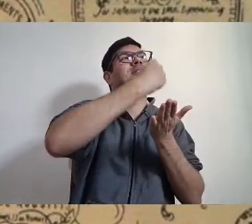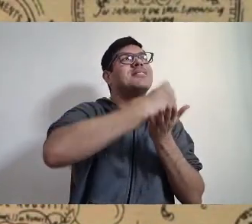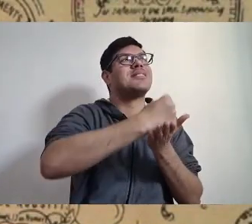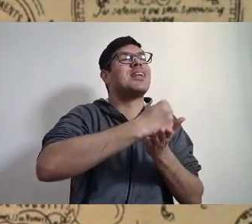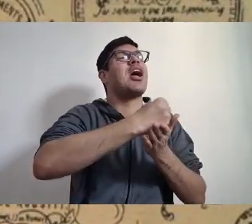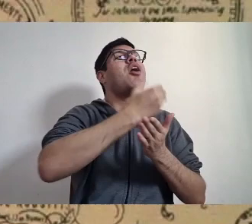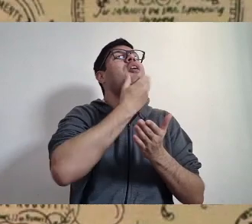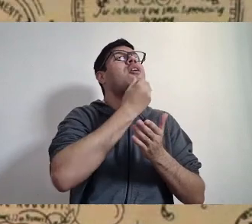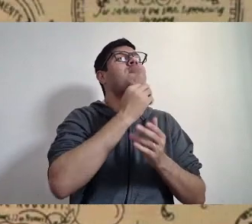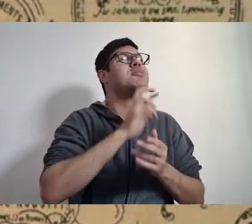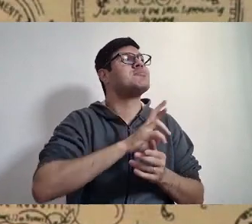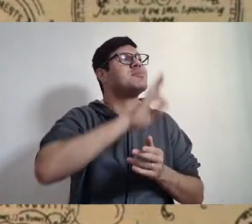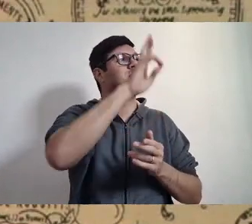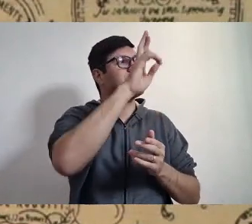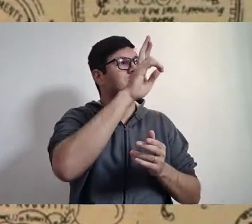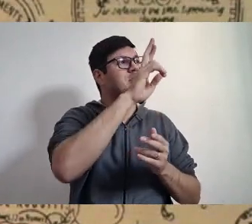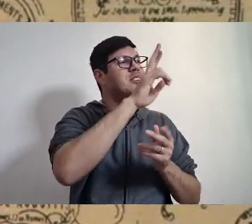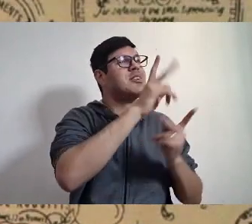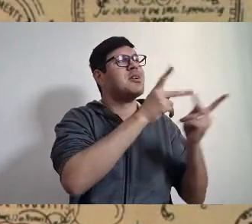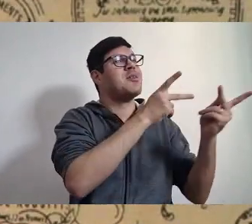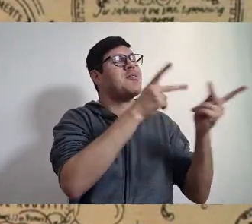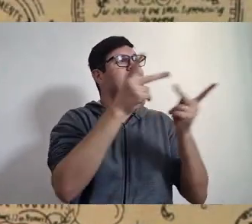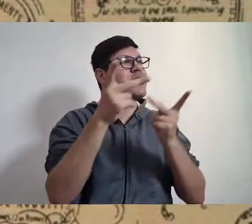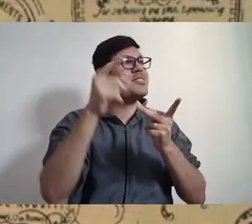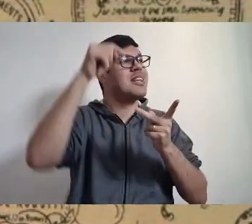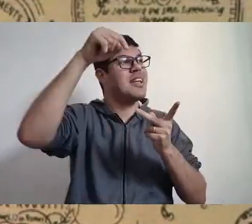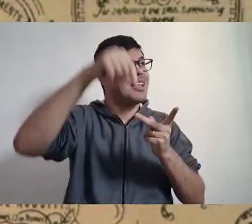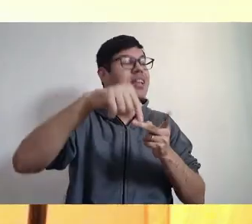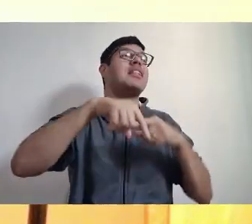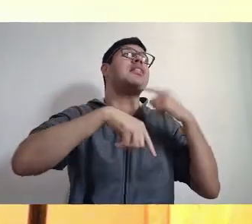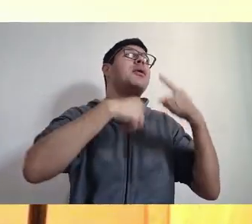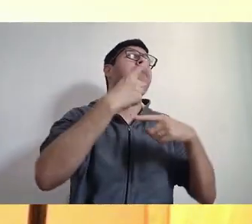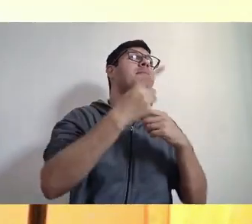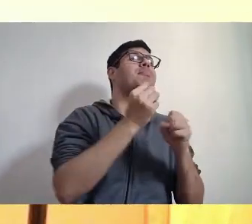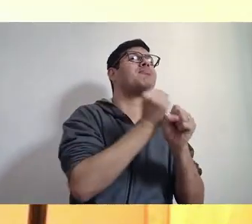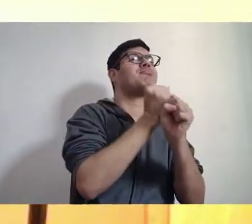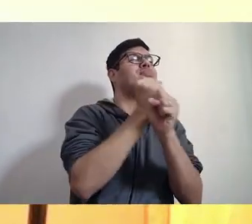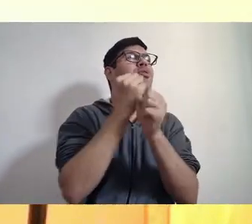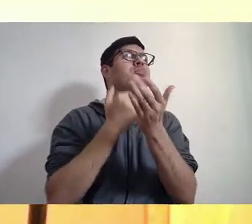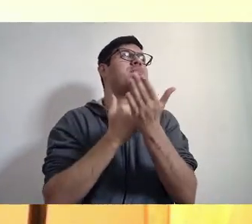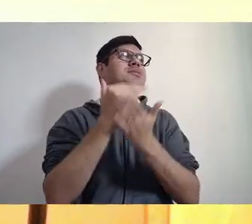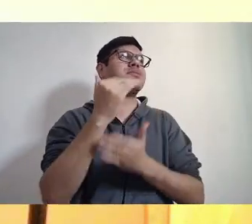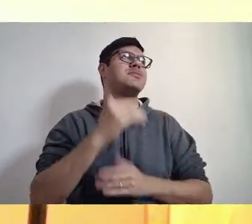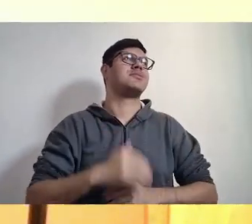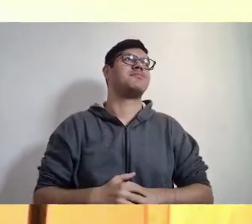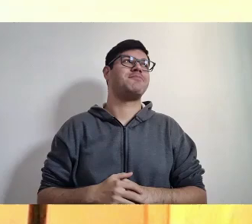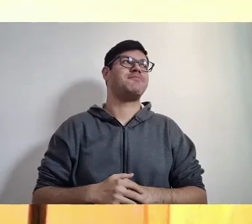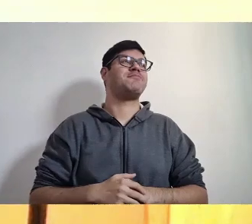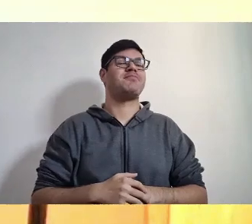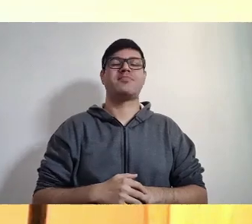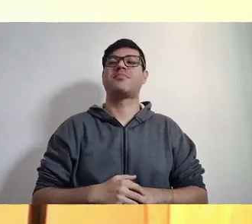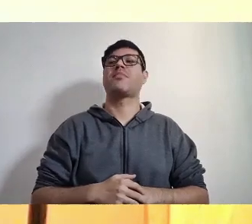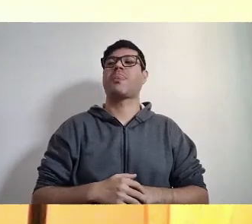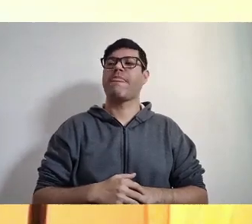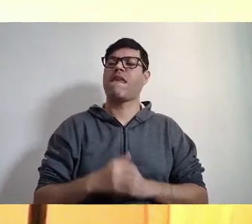para depois poder licitar a obra. Muito bem, eu vou acompanhar. Eu acho que tem que investir, tem que crescer, não tem jeito,